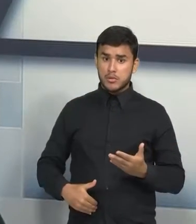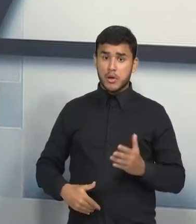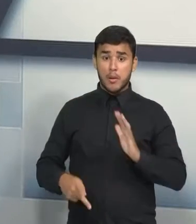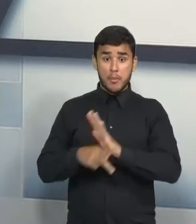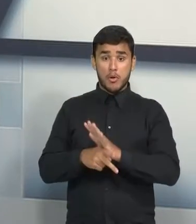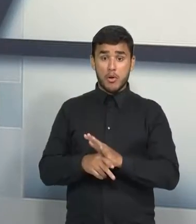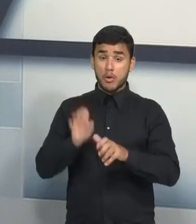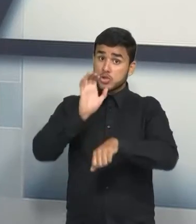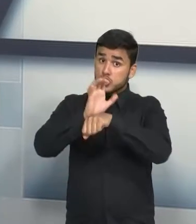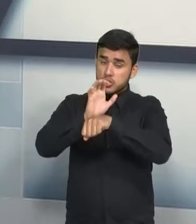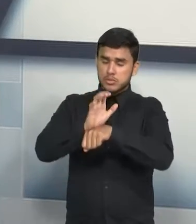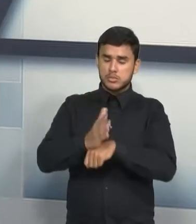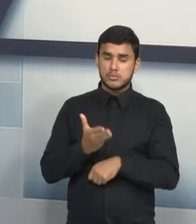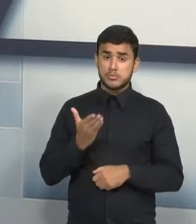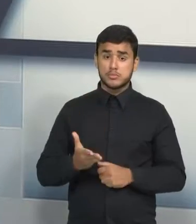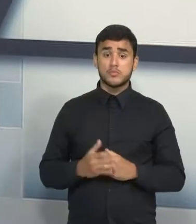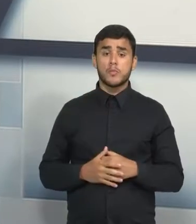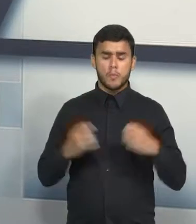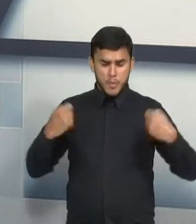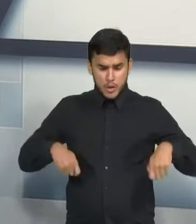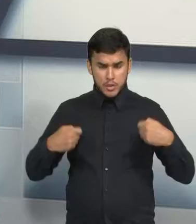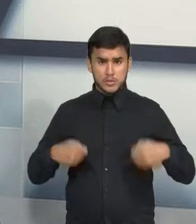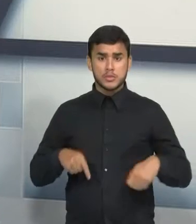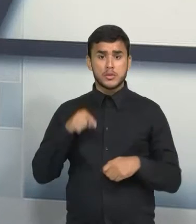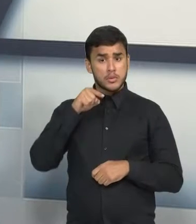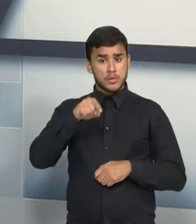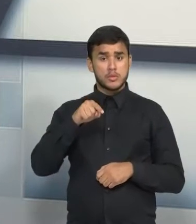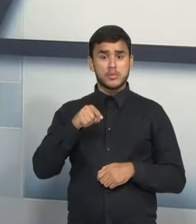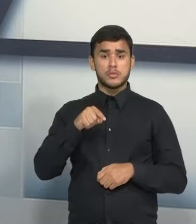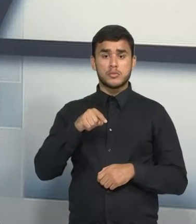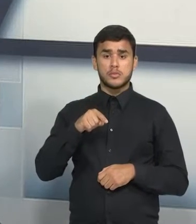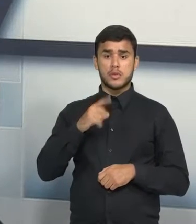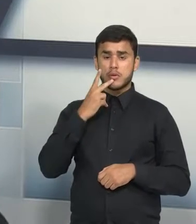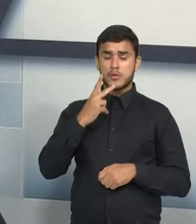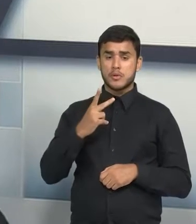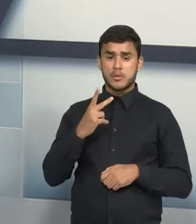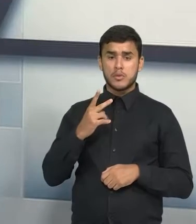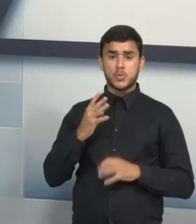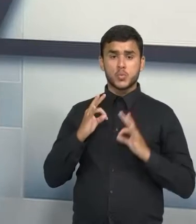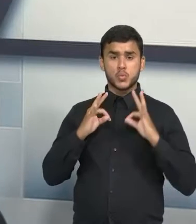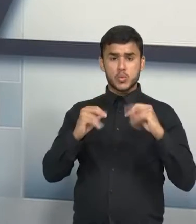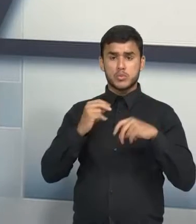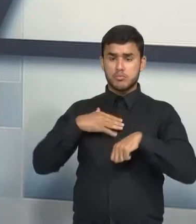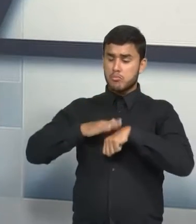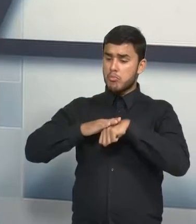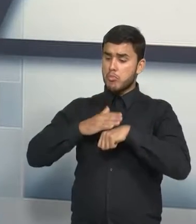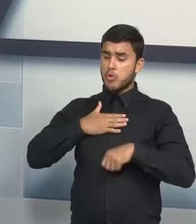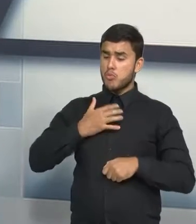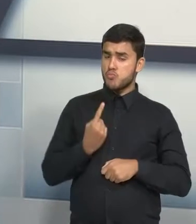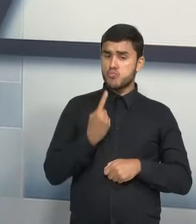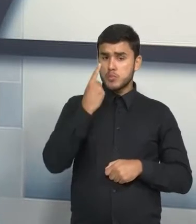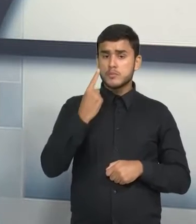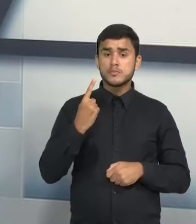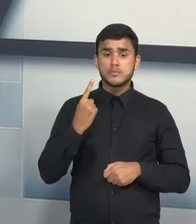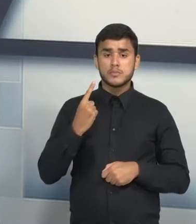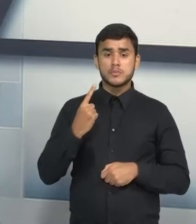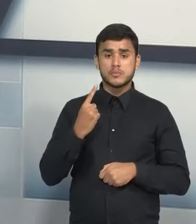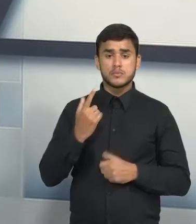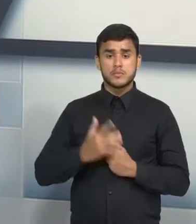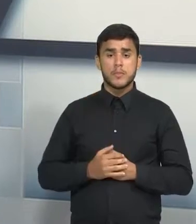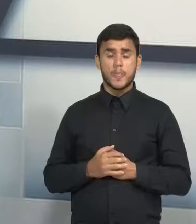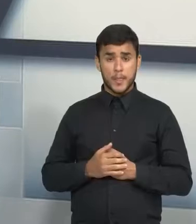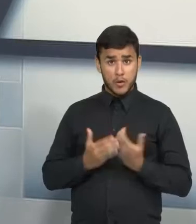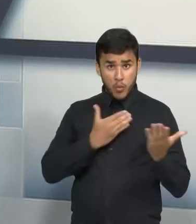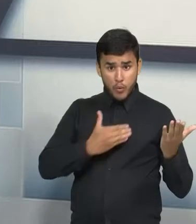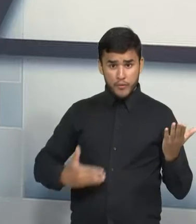era uma decisão do governador. O governador teria que se contrapor à reação sozinho. Porque